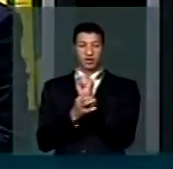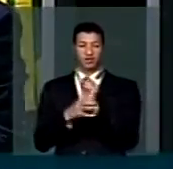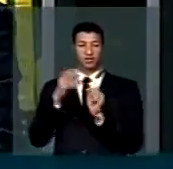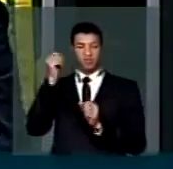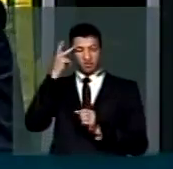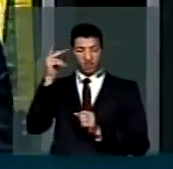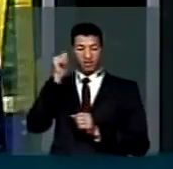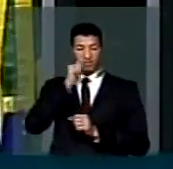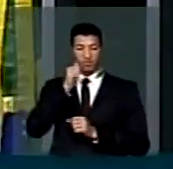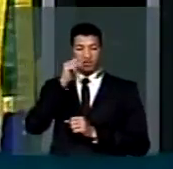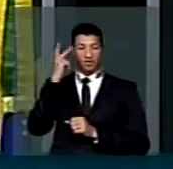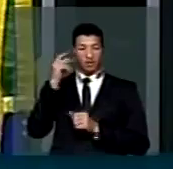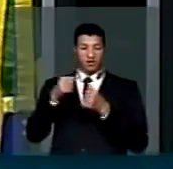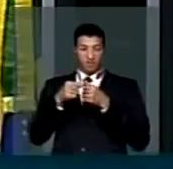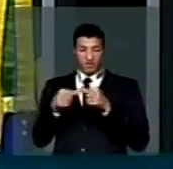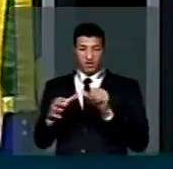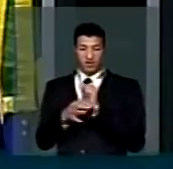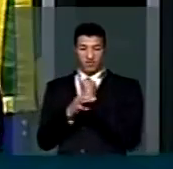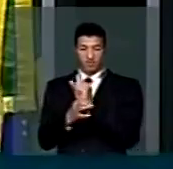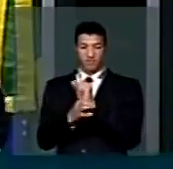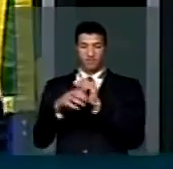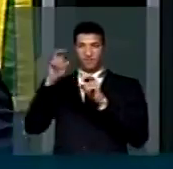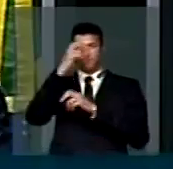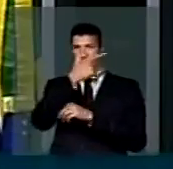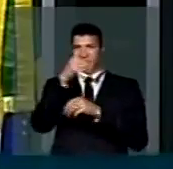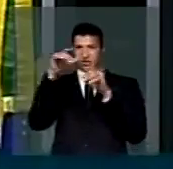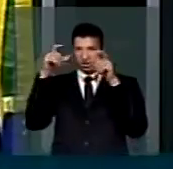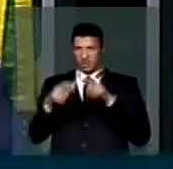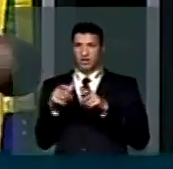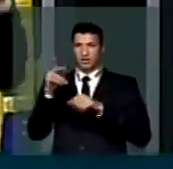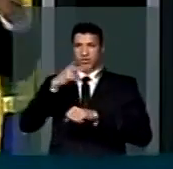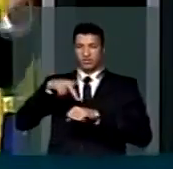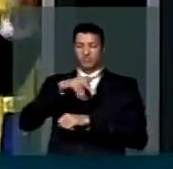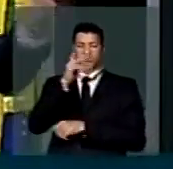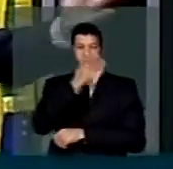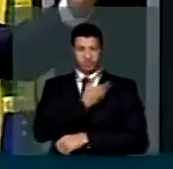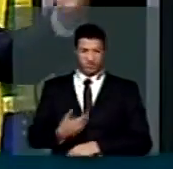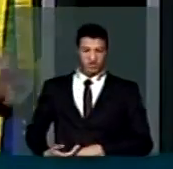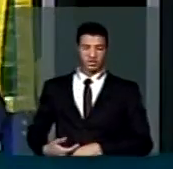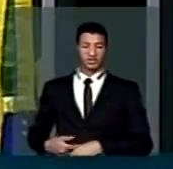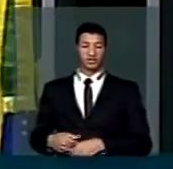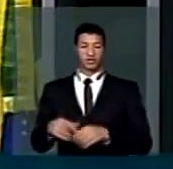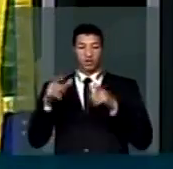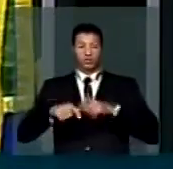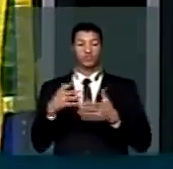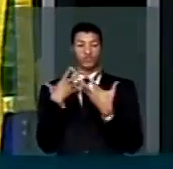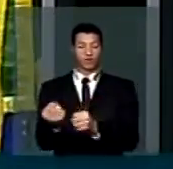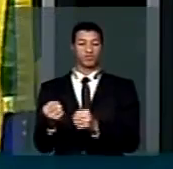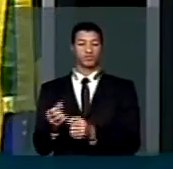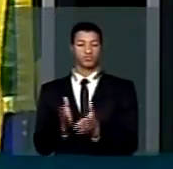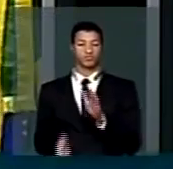uma mulher para ficar confinada dentro de um partido político? Aonde que nós vamos parar?